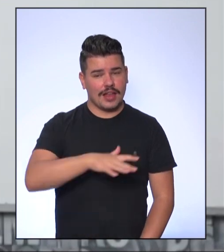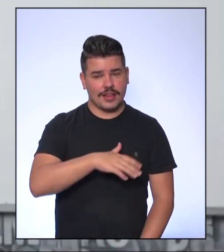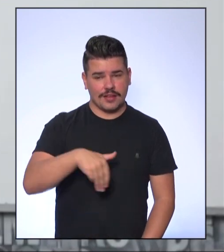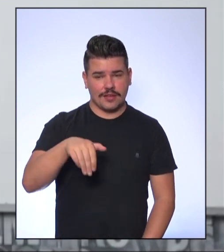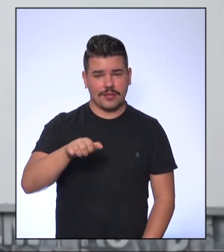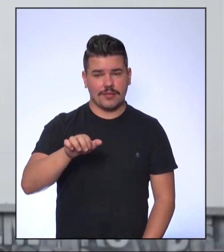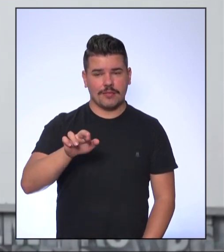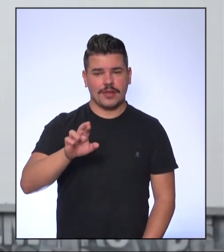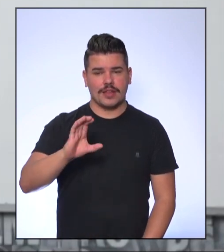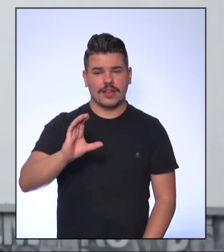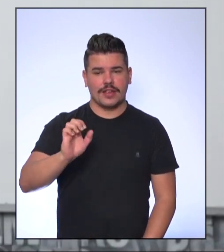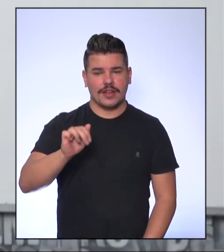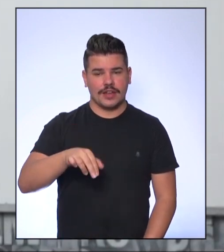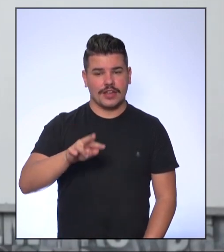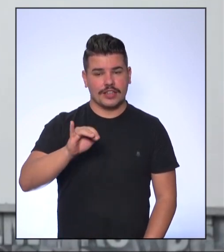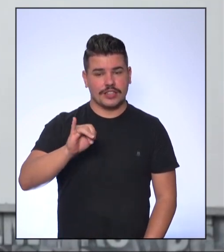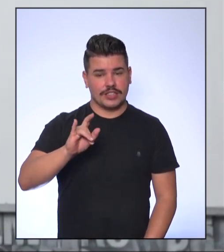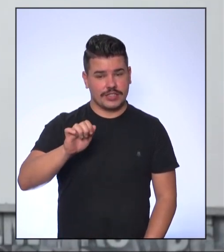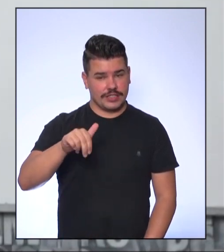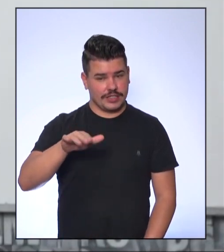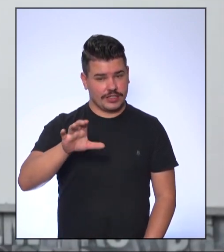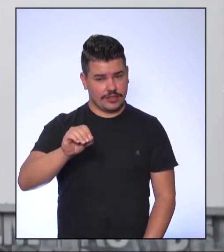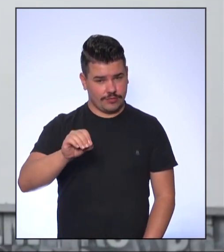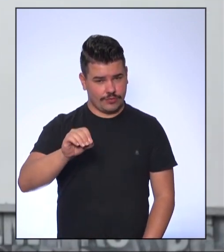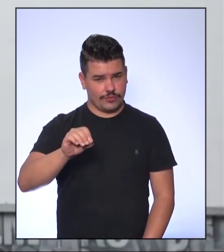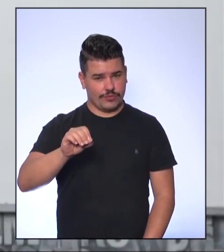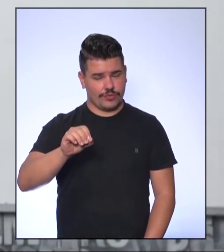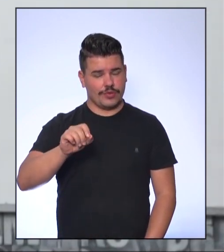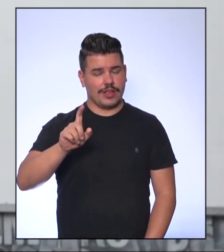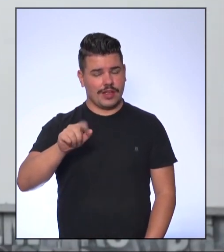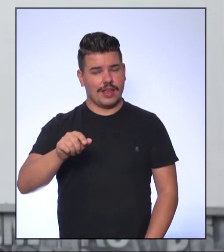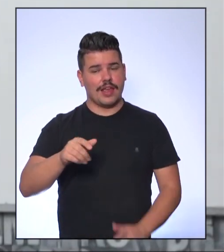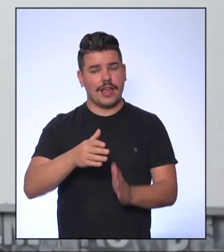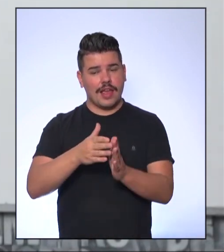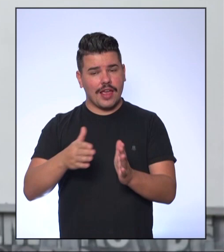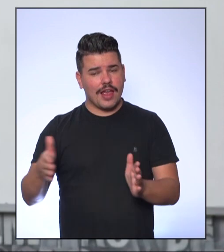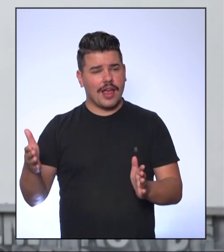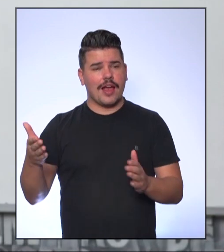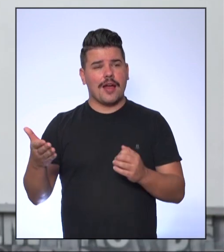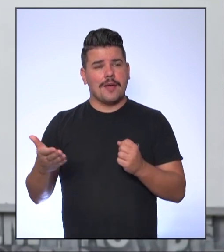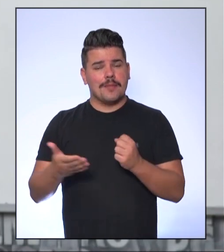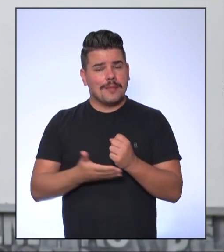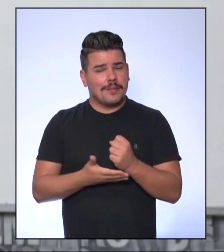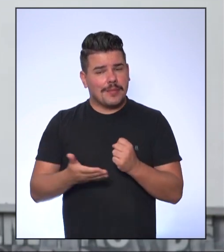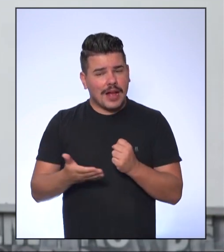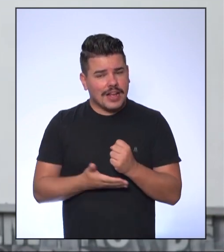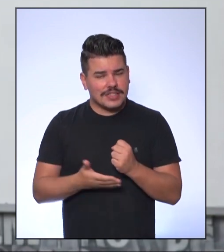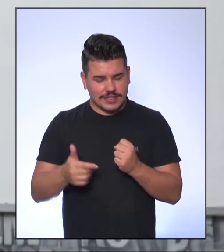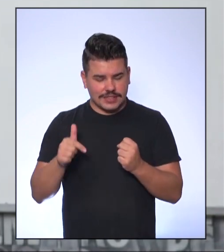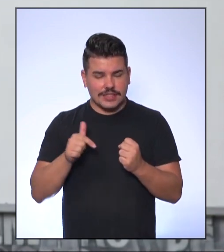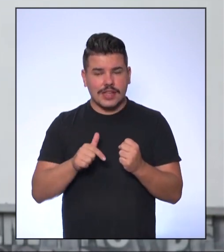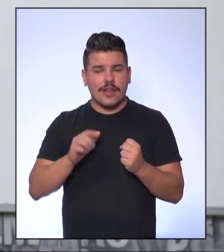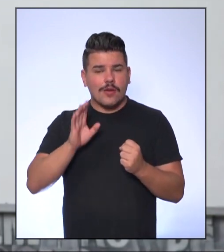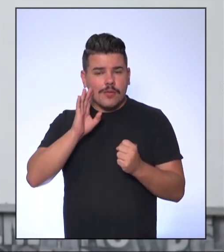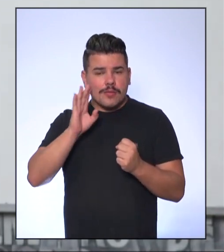mercantilismo, ele vai ser a base dos